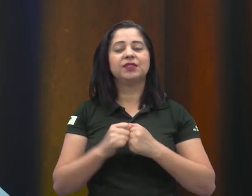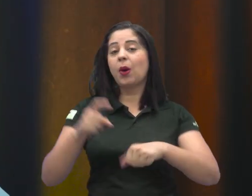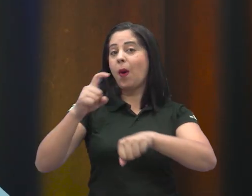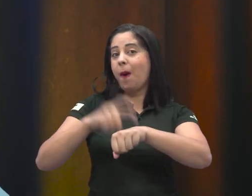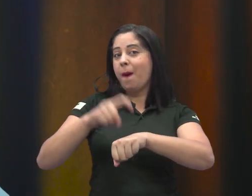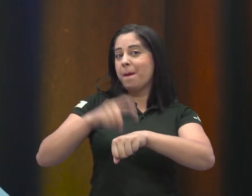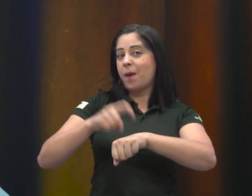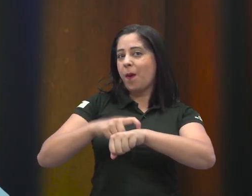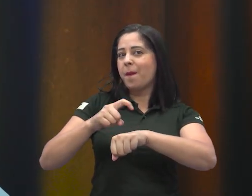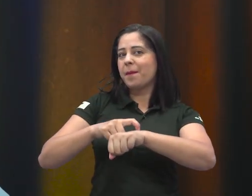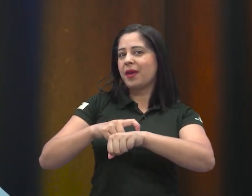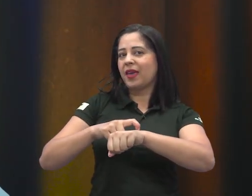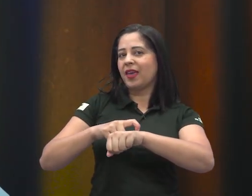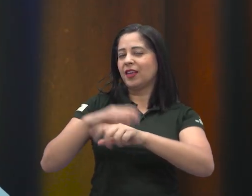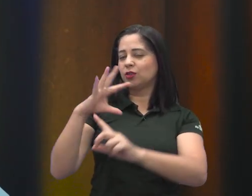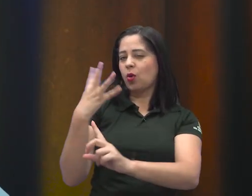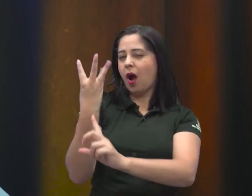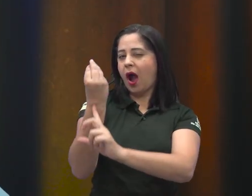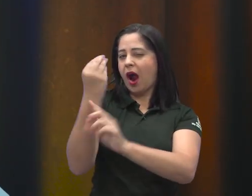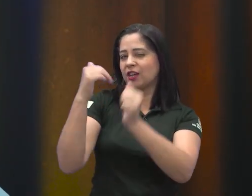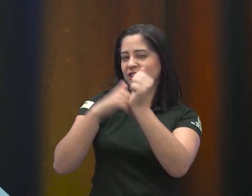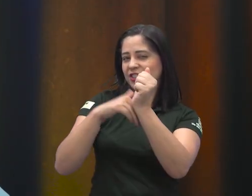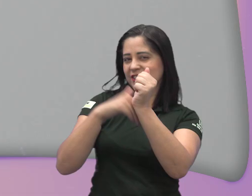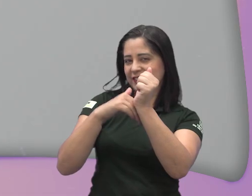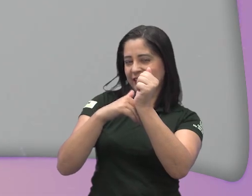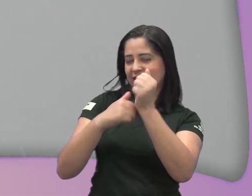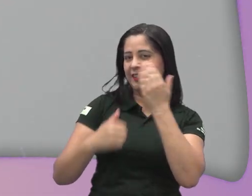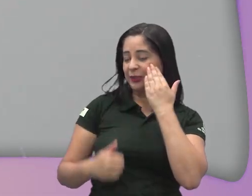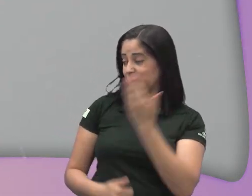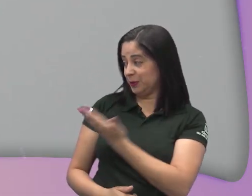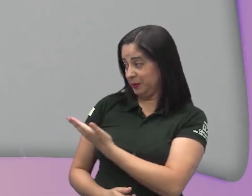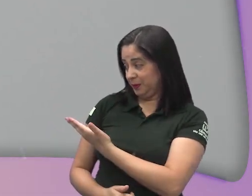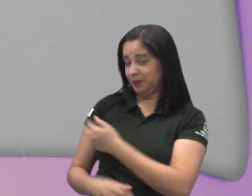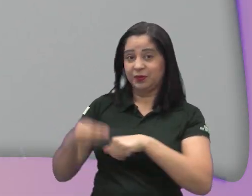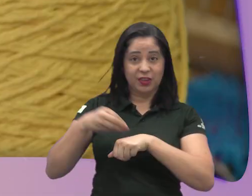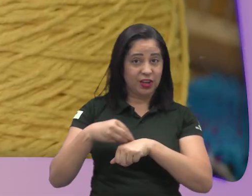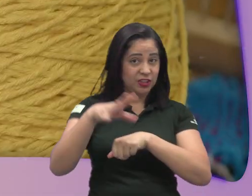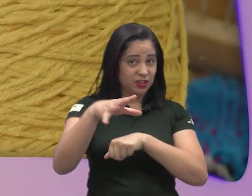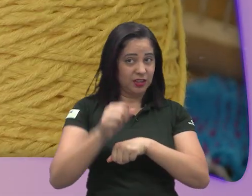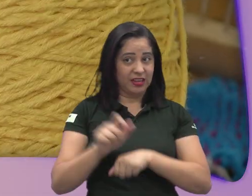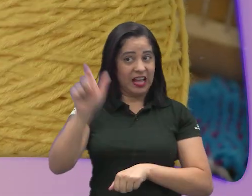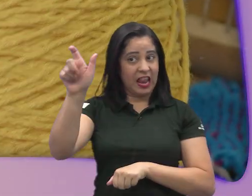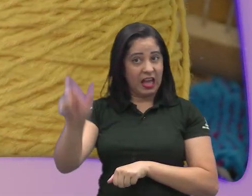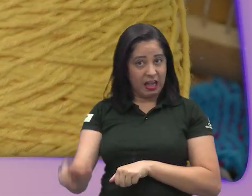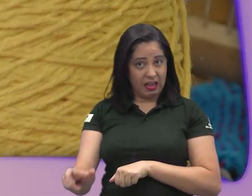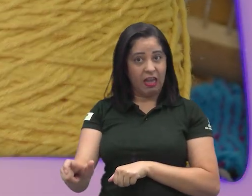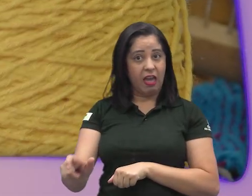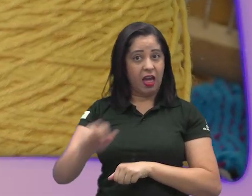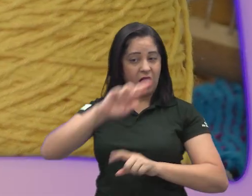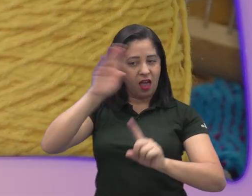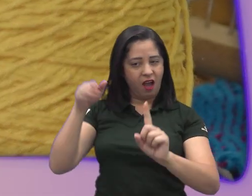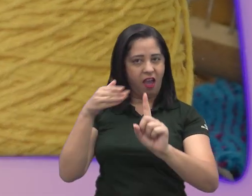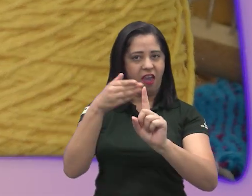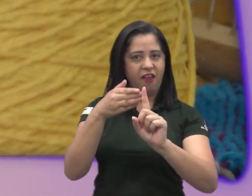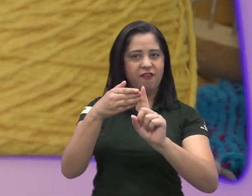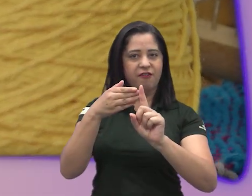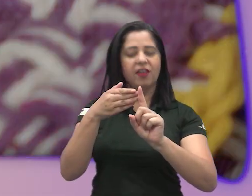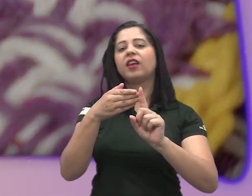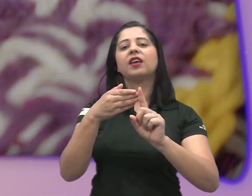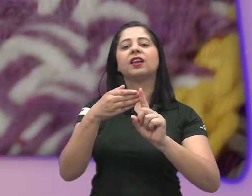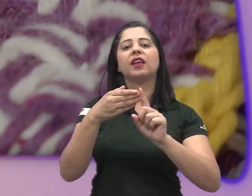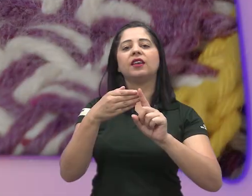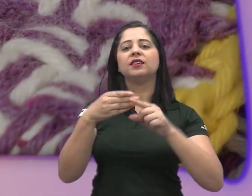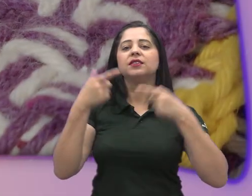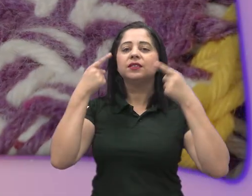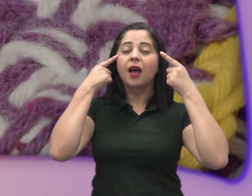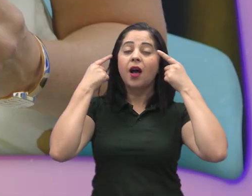Inspiração está chegando a hora da grande revelação da nossa artista misteriosa de hoje. Uma dica: ela une referências orientais e